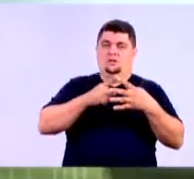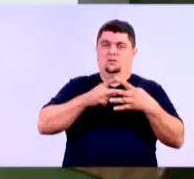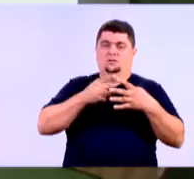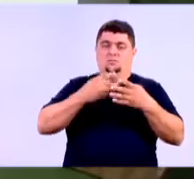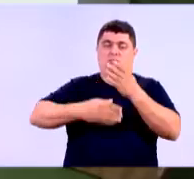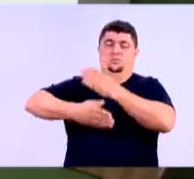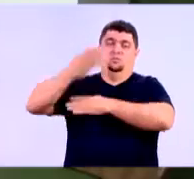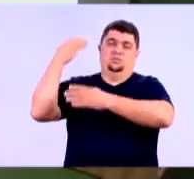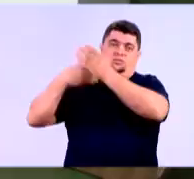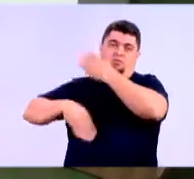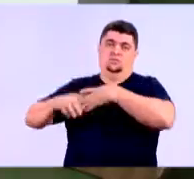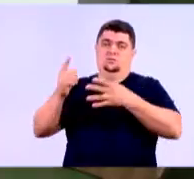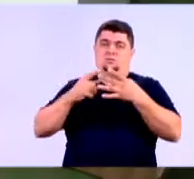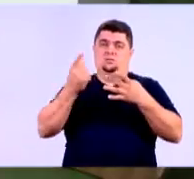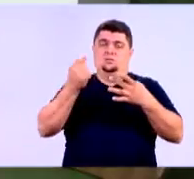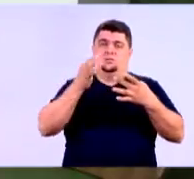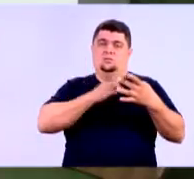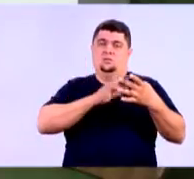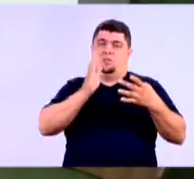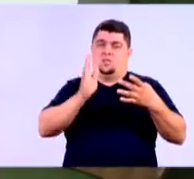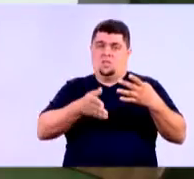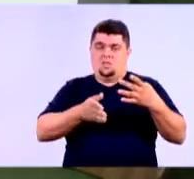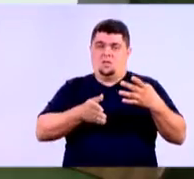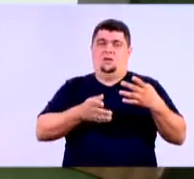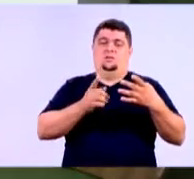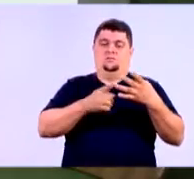histórico, da capacidade,